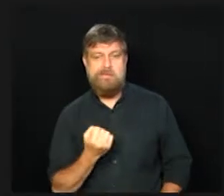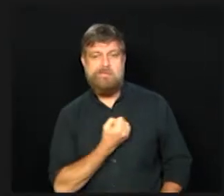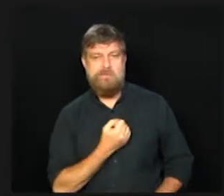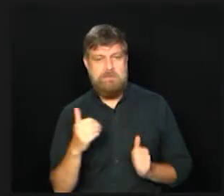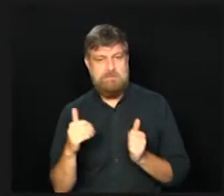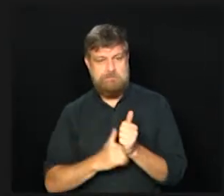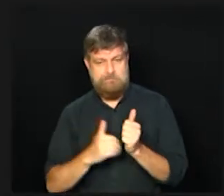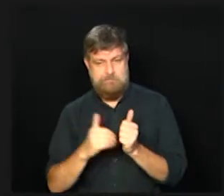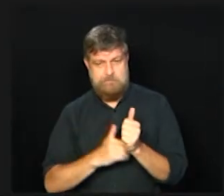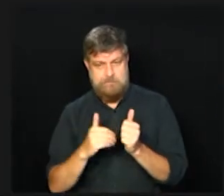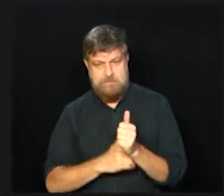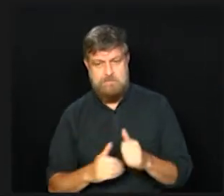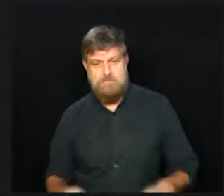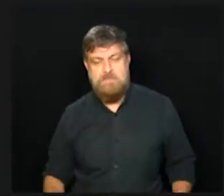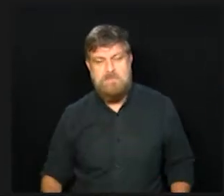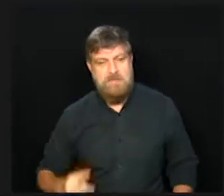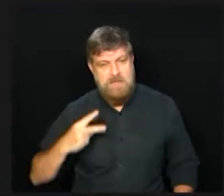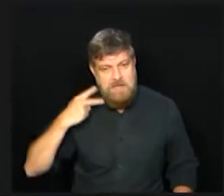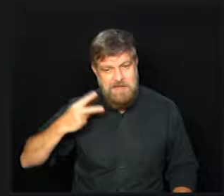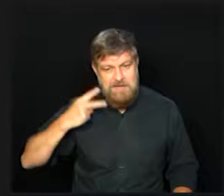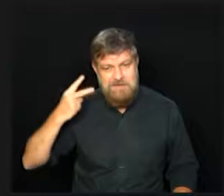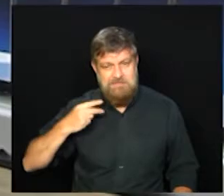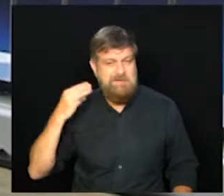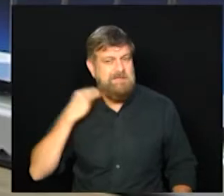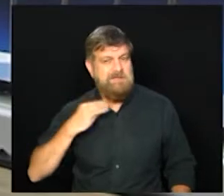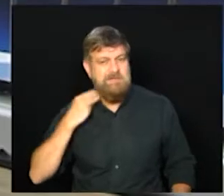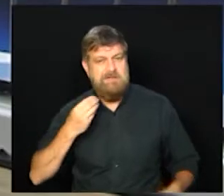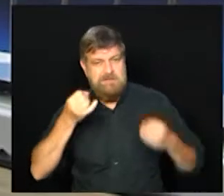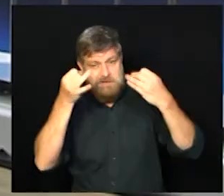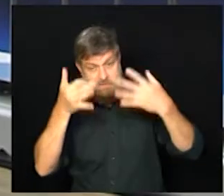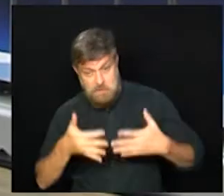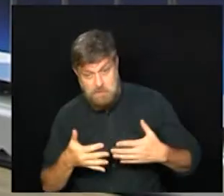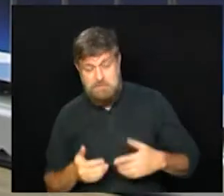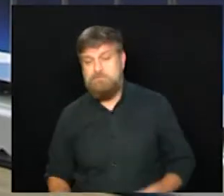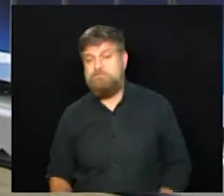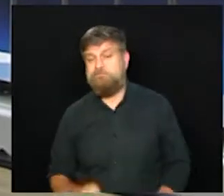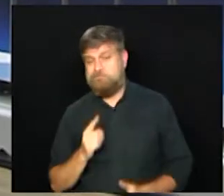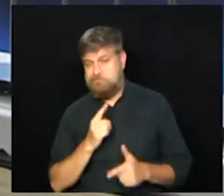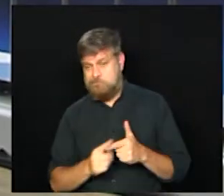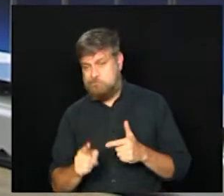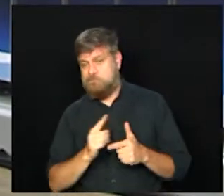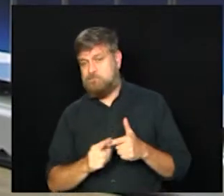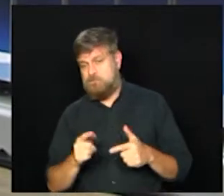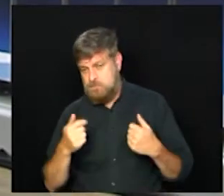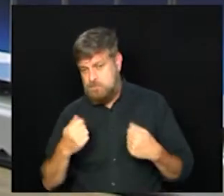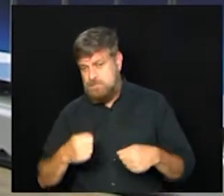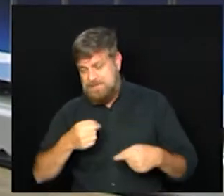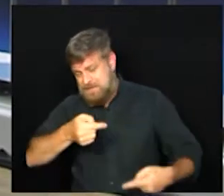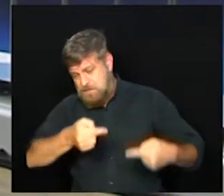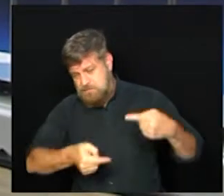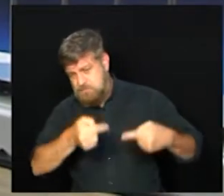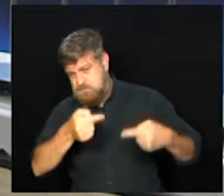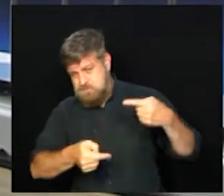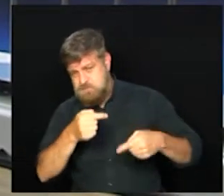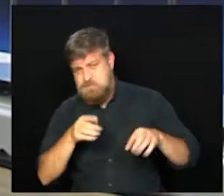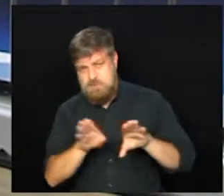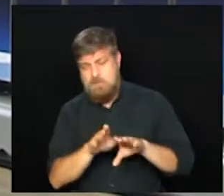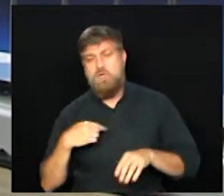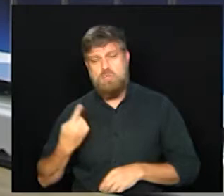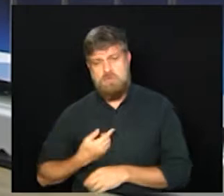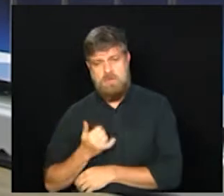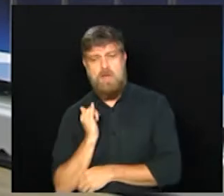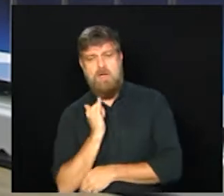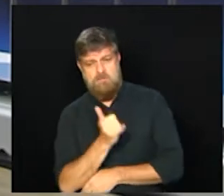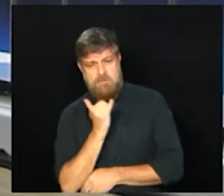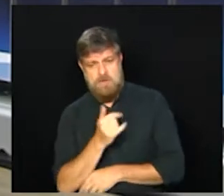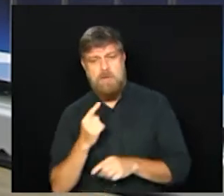a vereadora Mariana Conte citou, então este é um problema que precisa ser debatido também. Já já nós vamos falar, porque